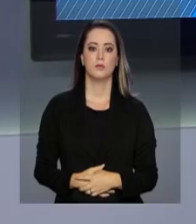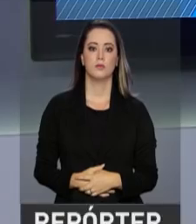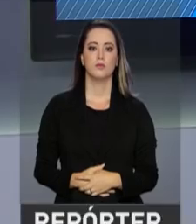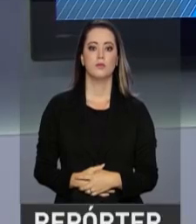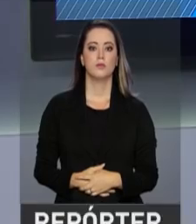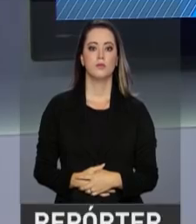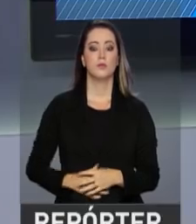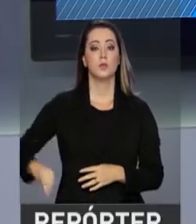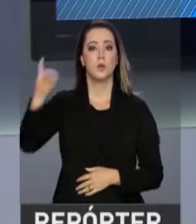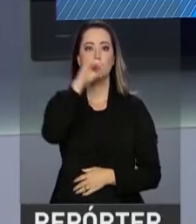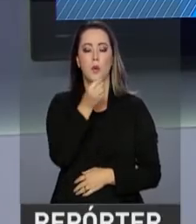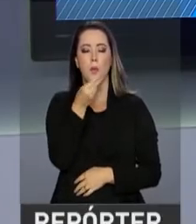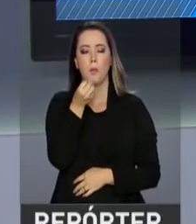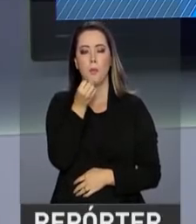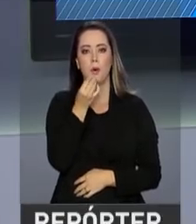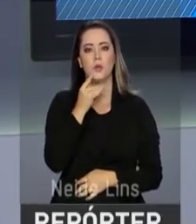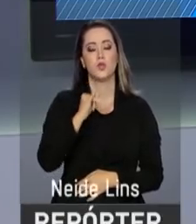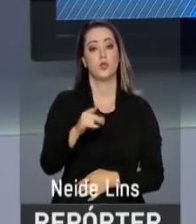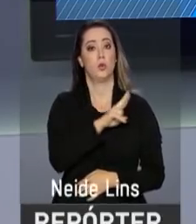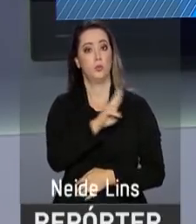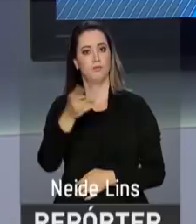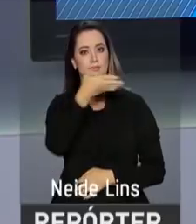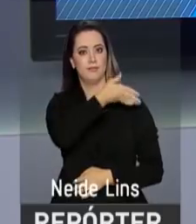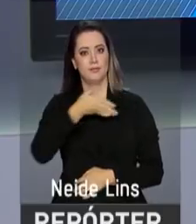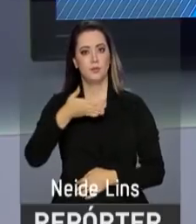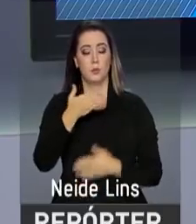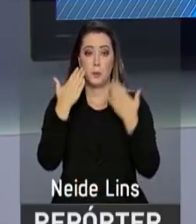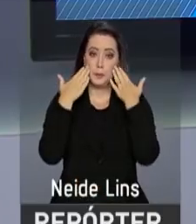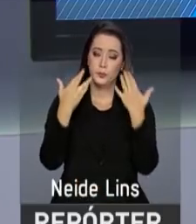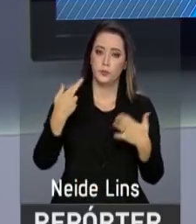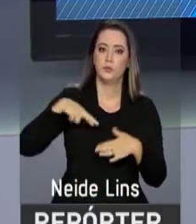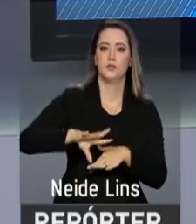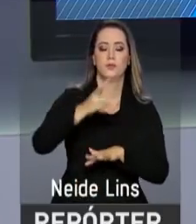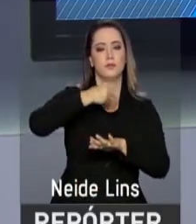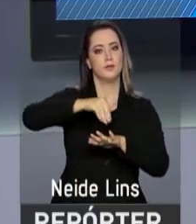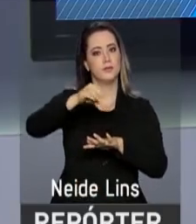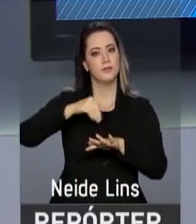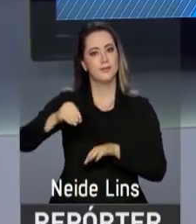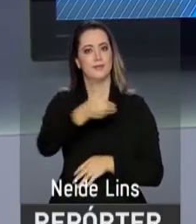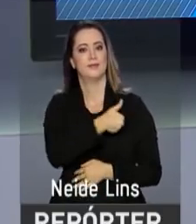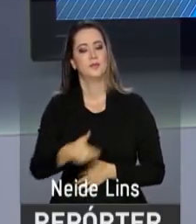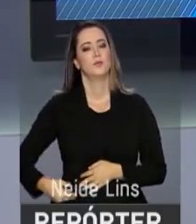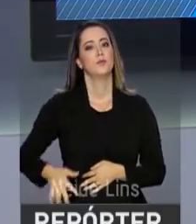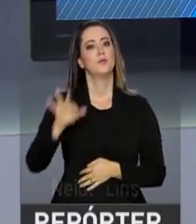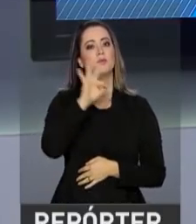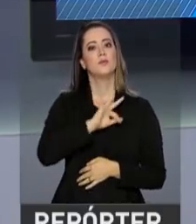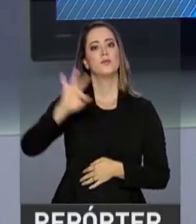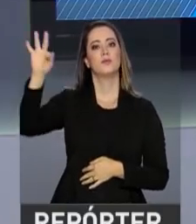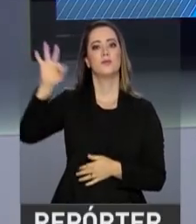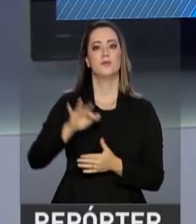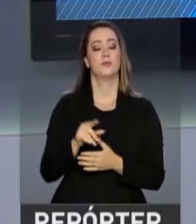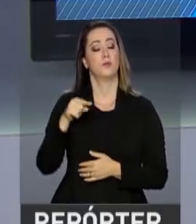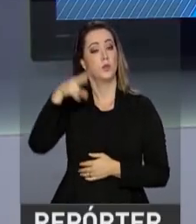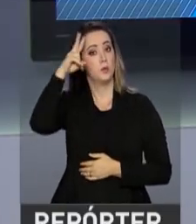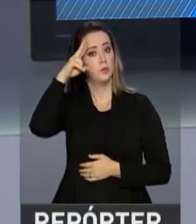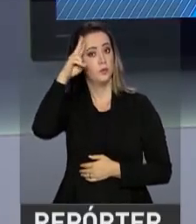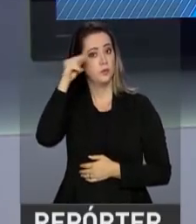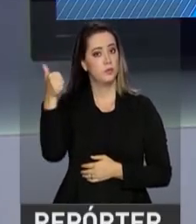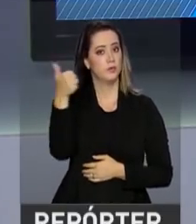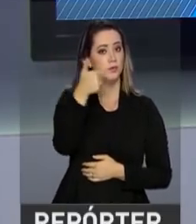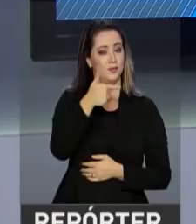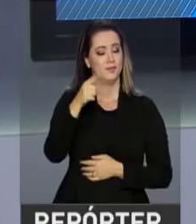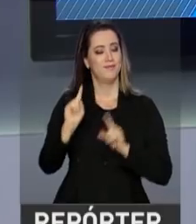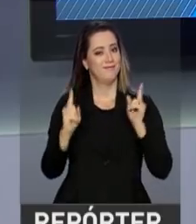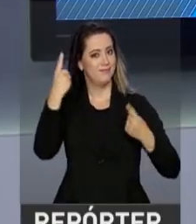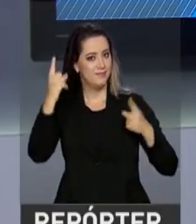o a bom dia eu sou o roberto camargo e começa agora o repórter nbr com as notícias do governo federal desta segunda feira